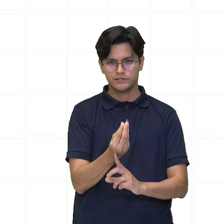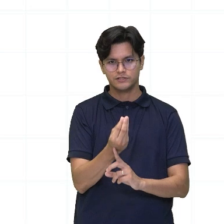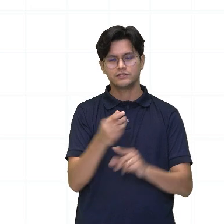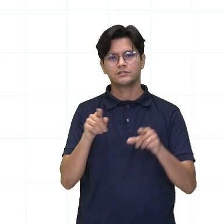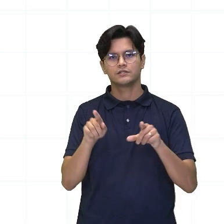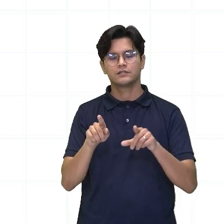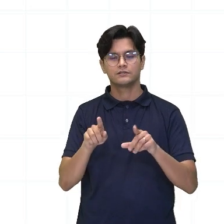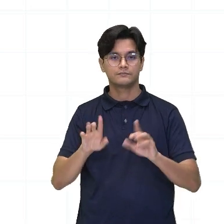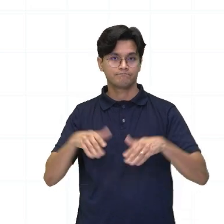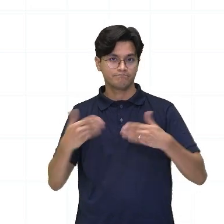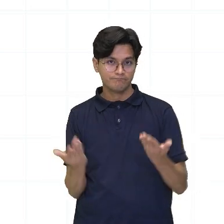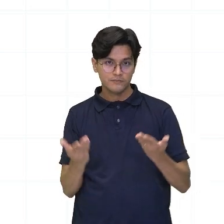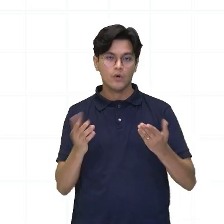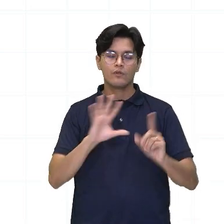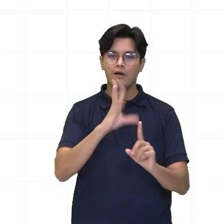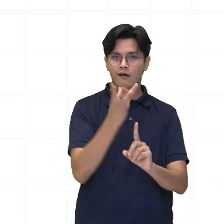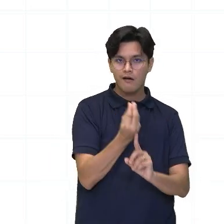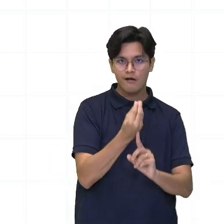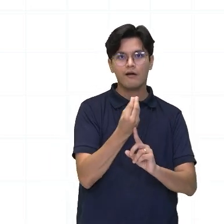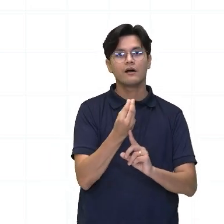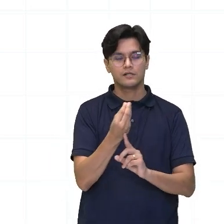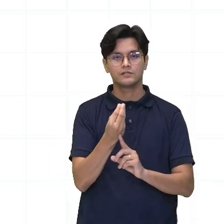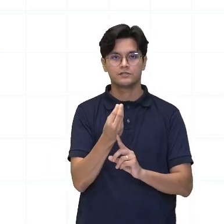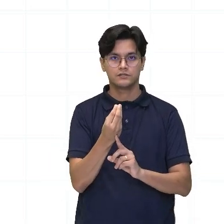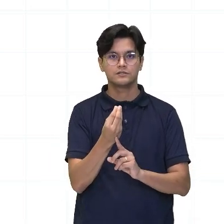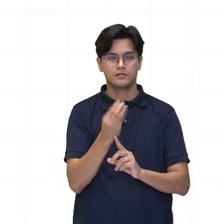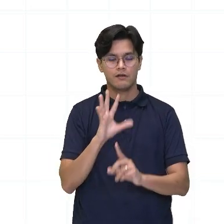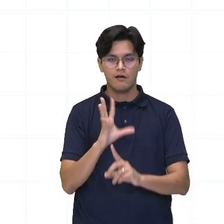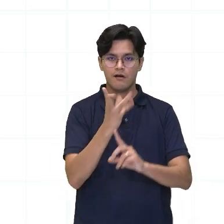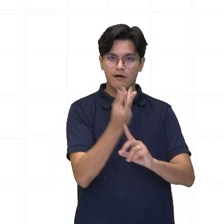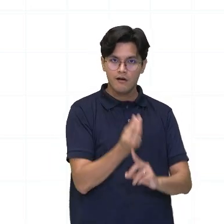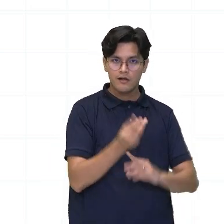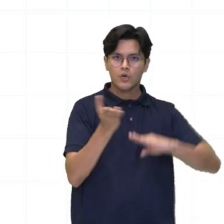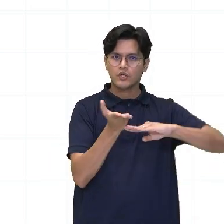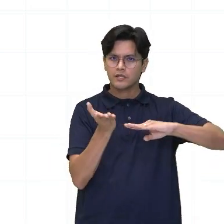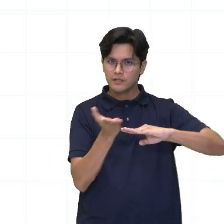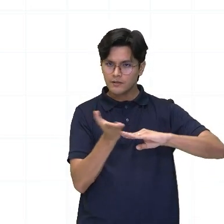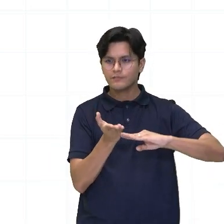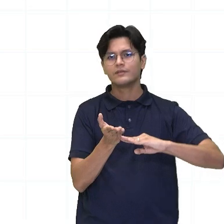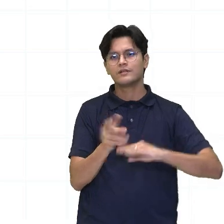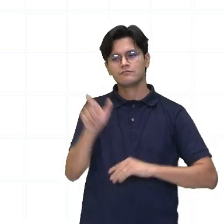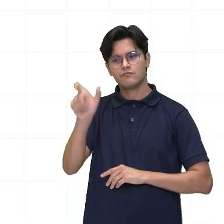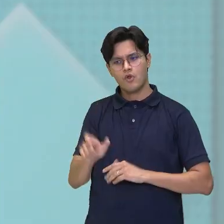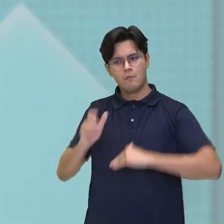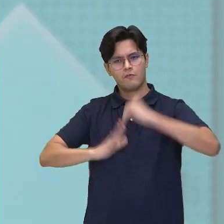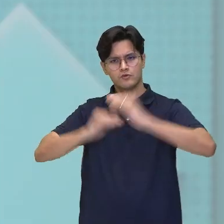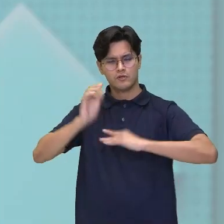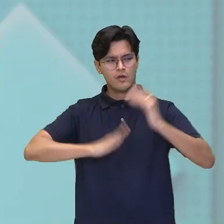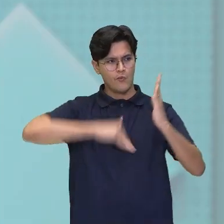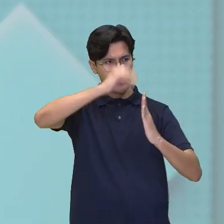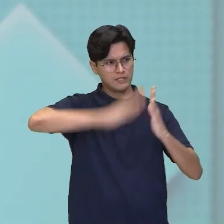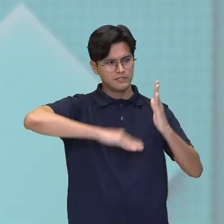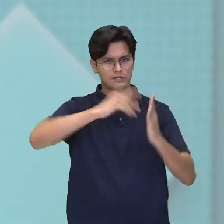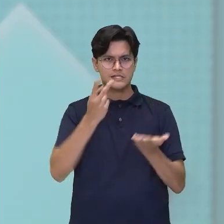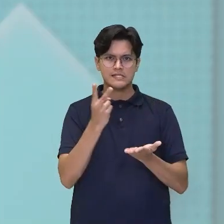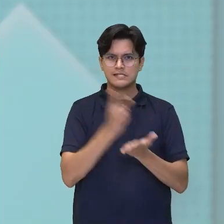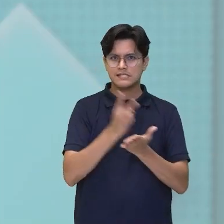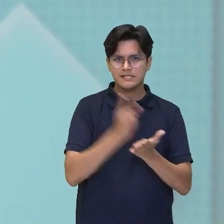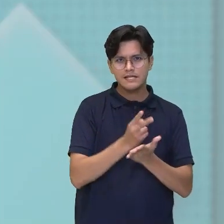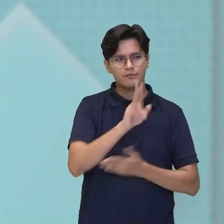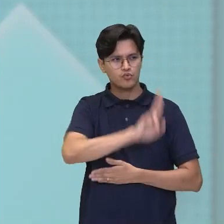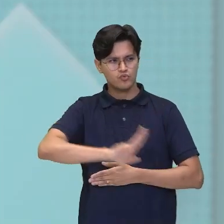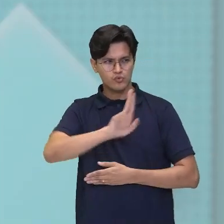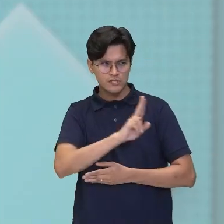contemporânea, o artista, ele está sempre inovando, certo? Pega materiais diferentes, ele mistura